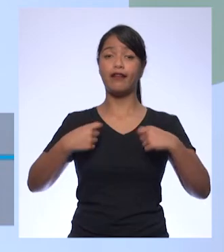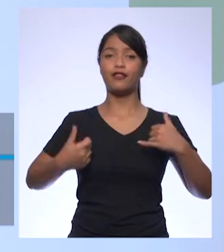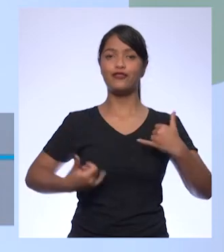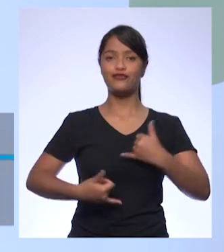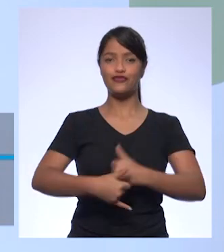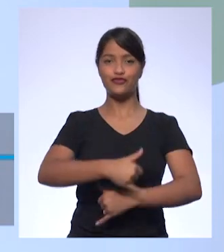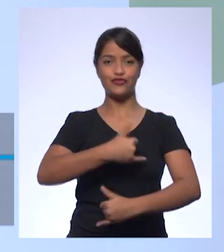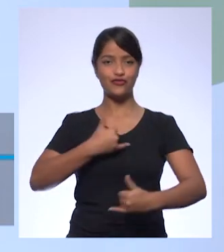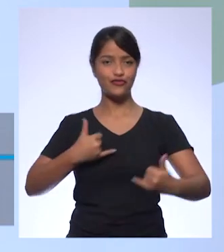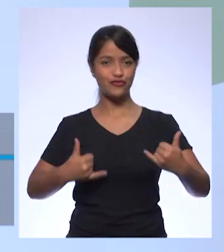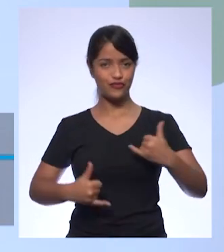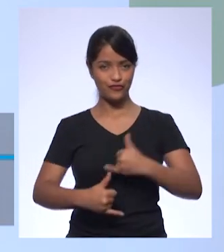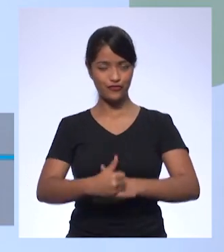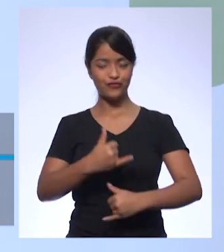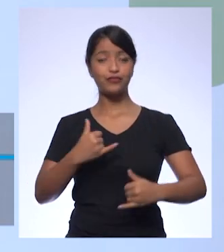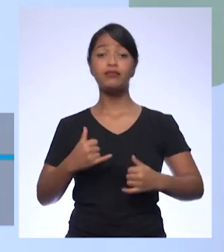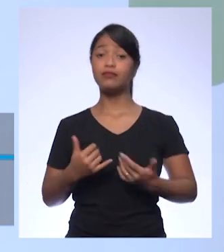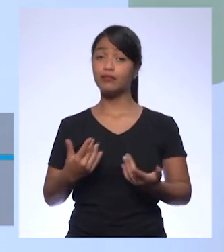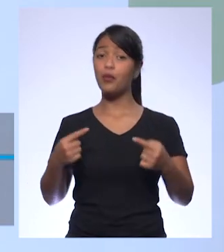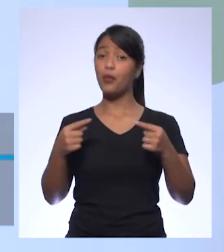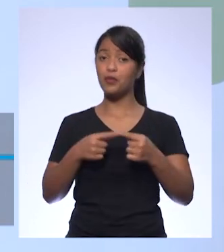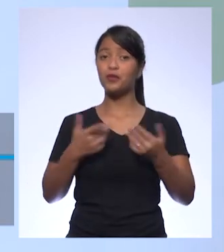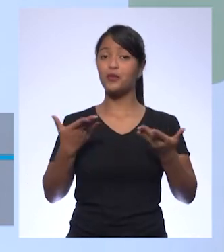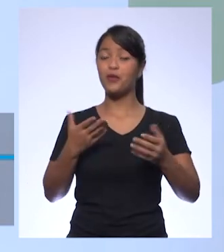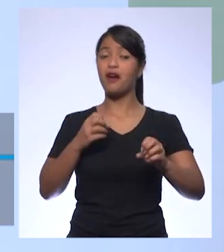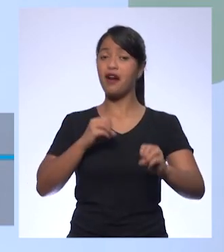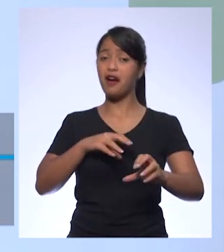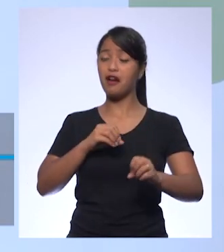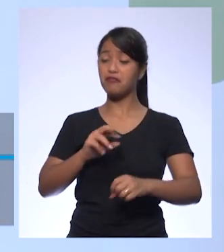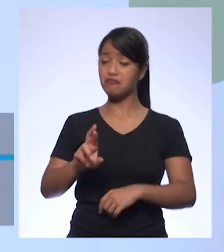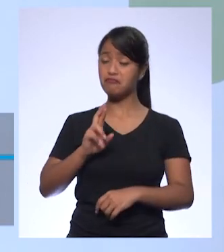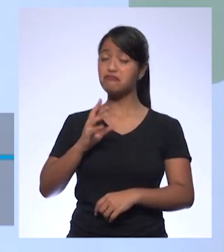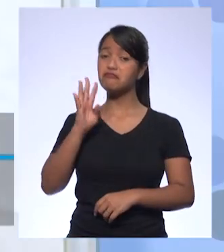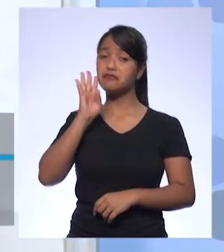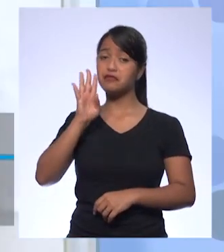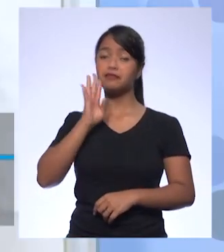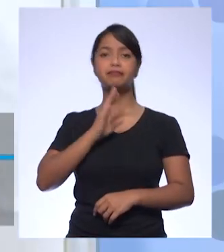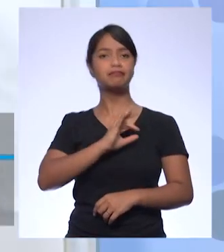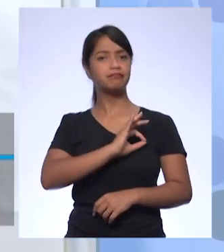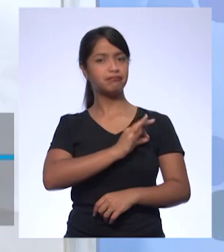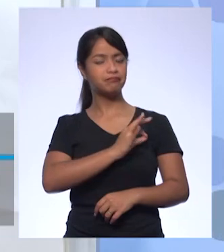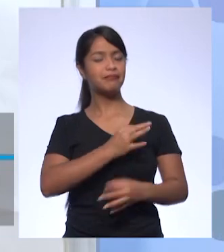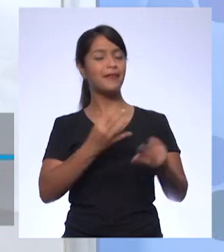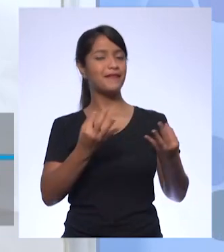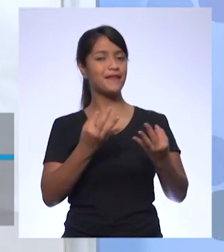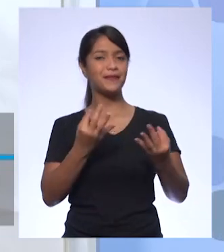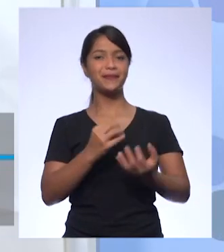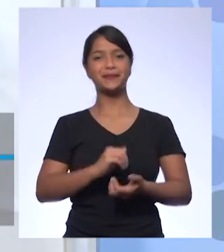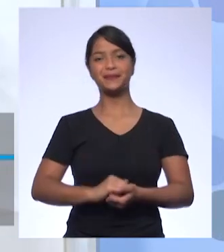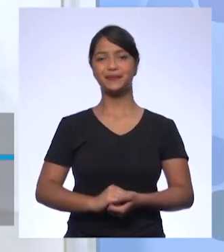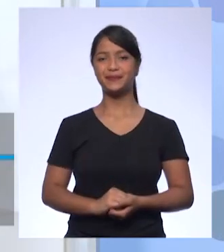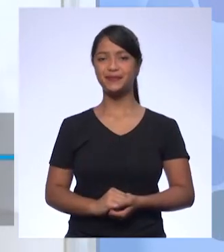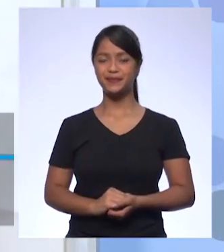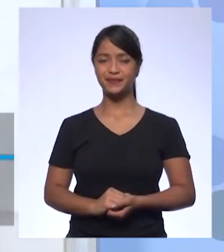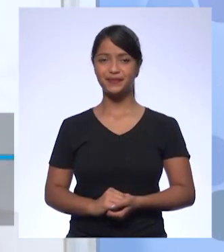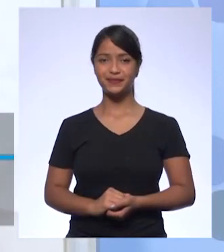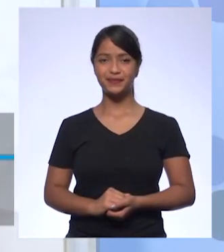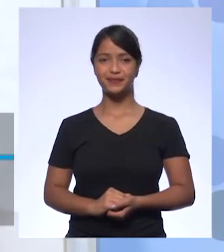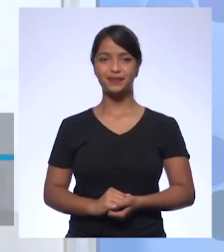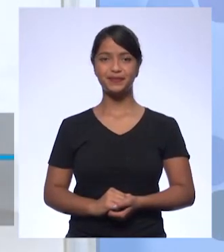diretamente um dos focos da nossa aula. Legal. Perfeito. Então, assim, e é mesmo, né? Ele é um